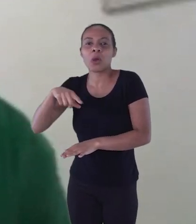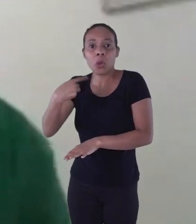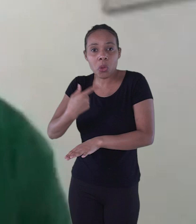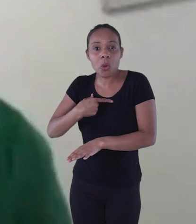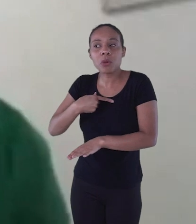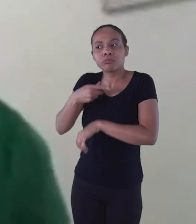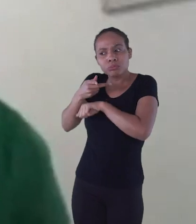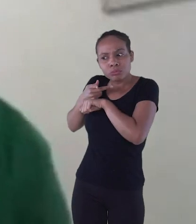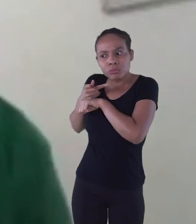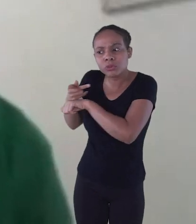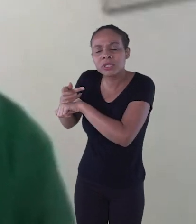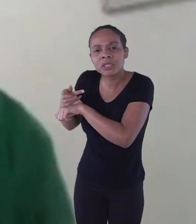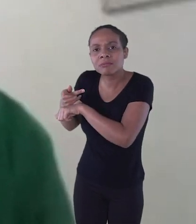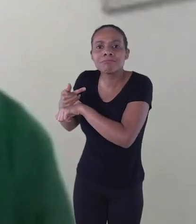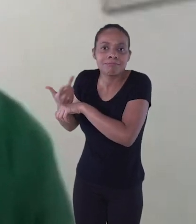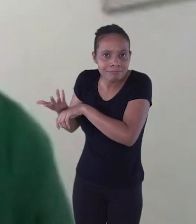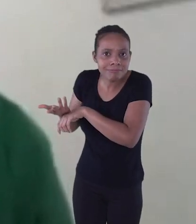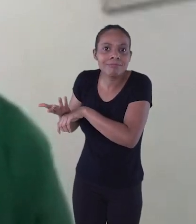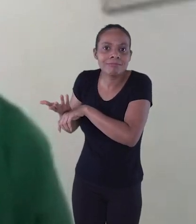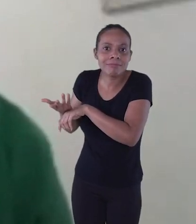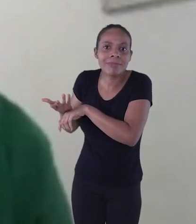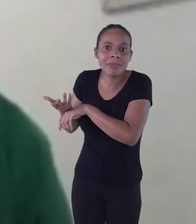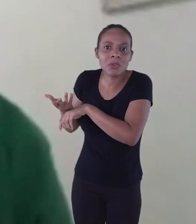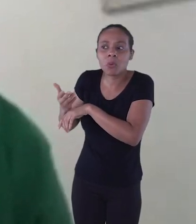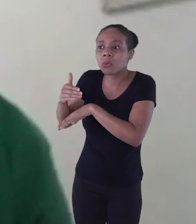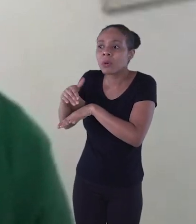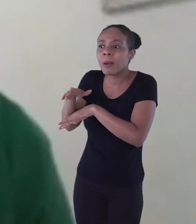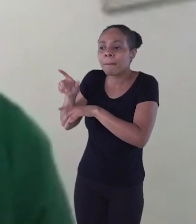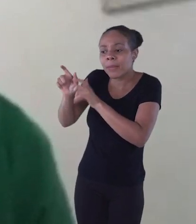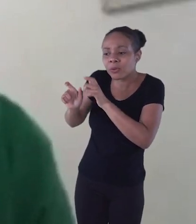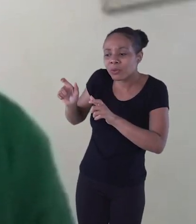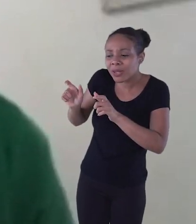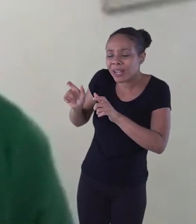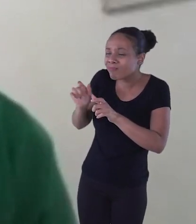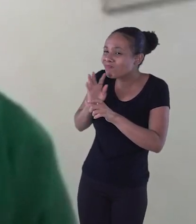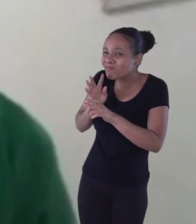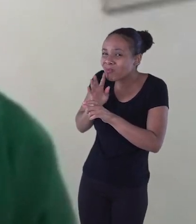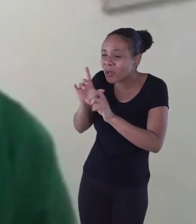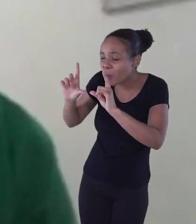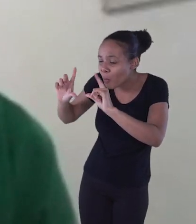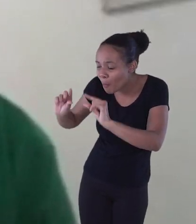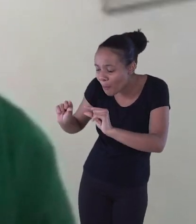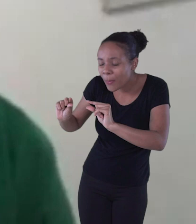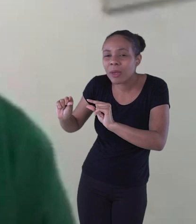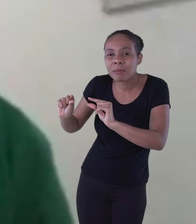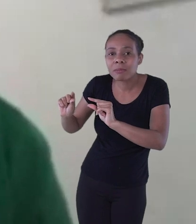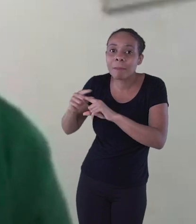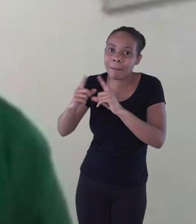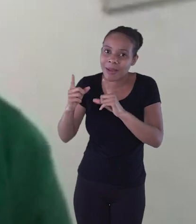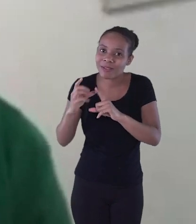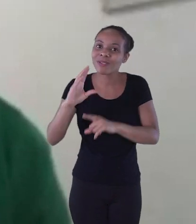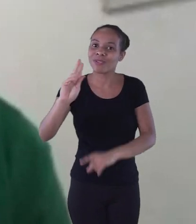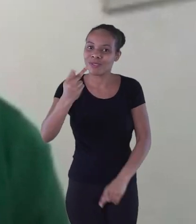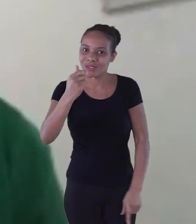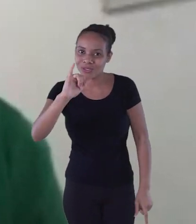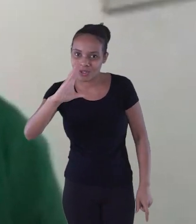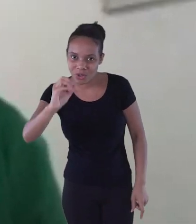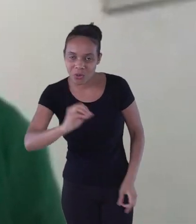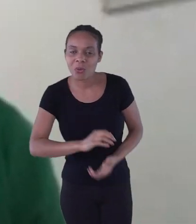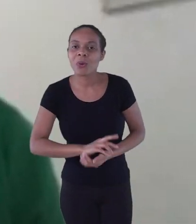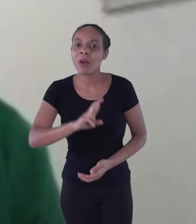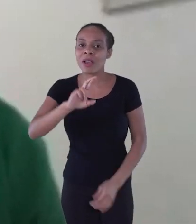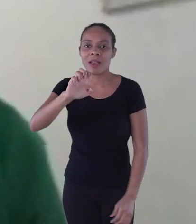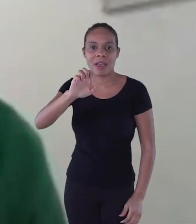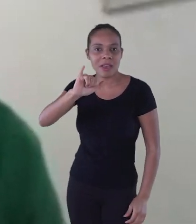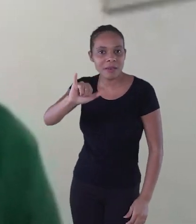sem retratos e aqueles menos conhecidos. Né? Mas o Chico Rei é um capítulo à parte, porque o Chico Rei,